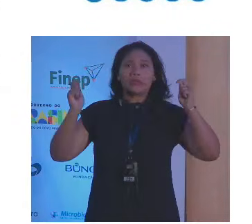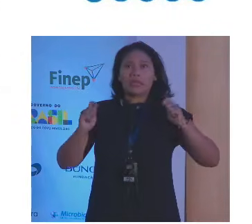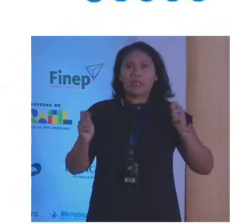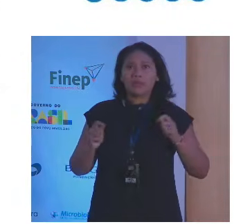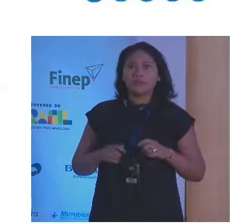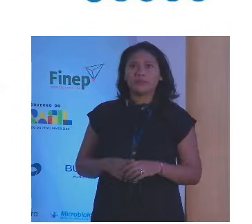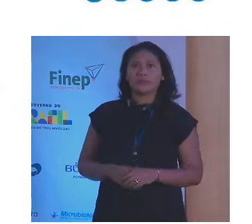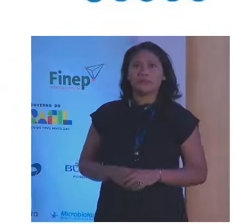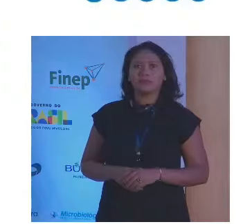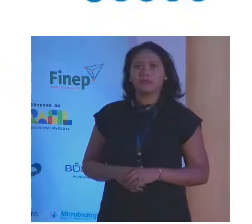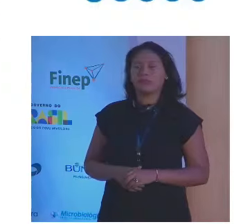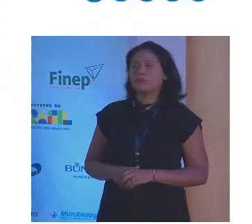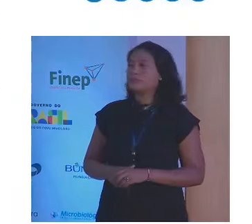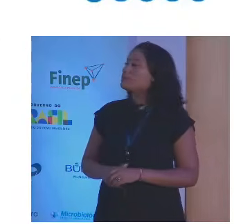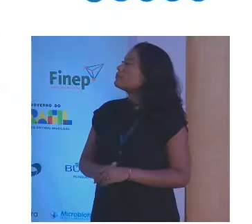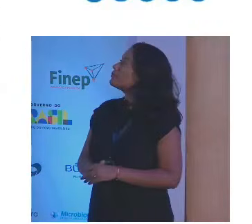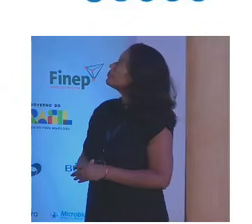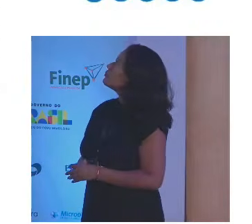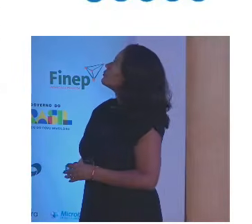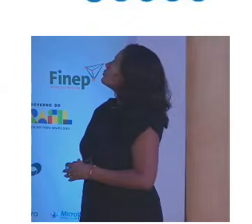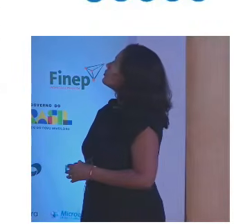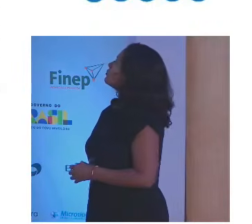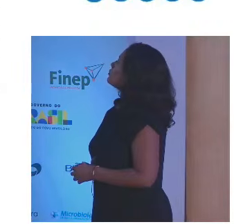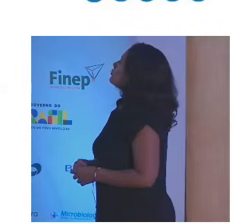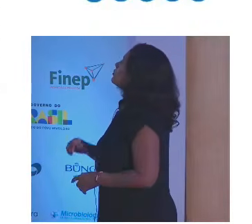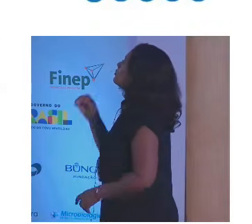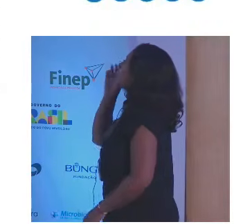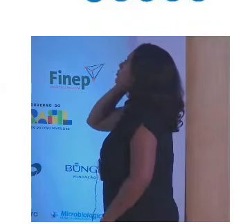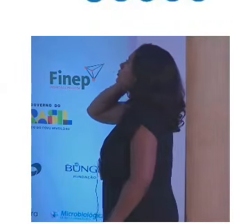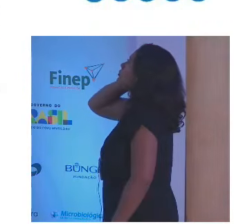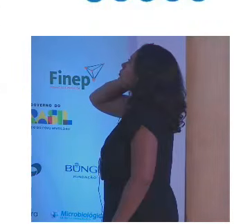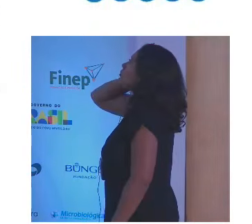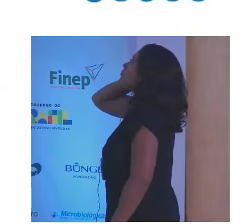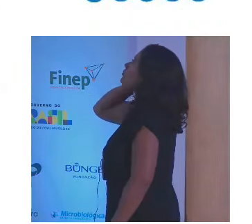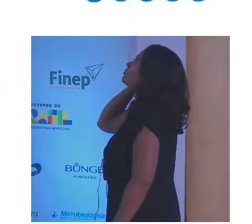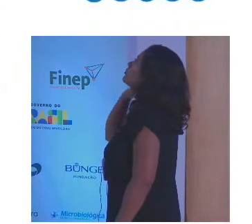luz também, ficaria melhor aqui da frente.